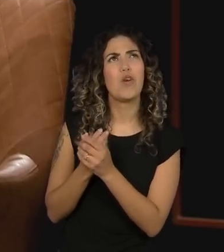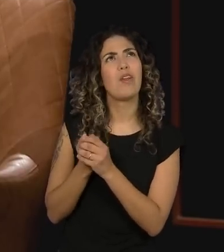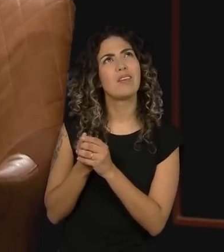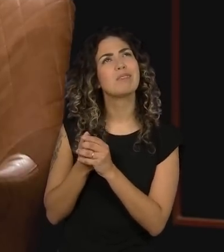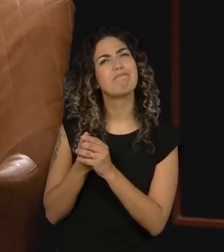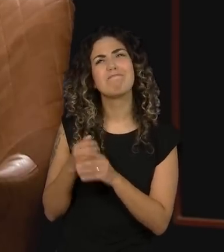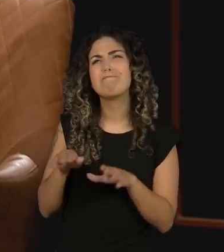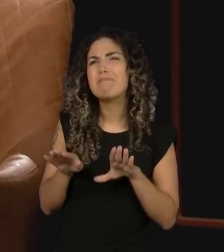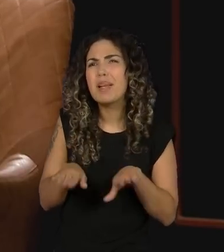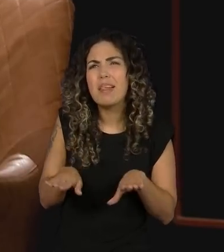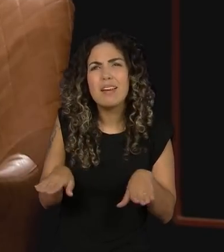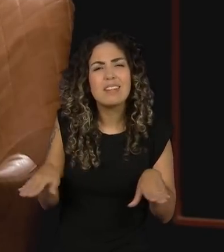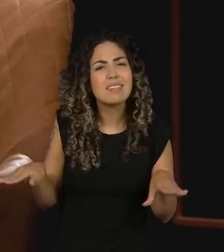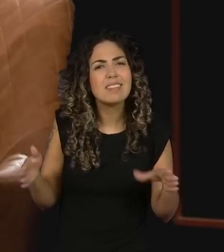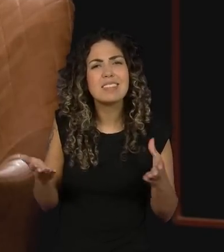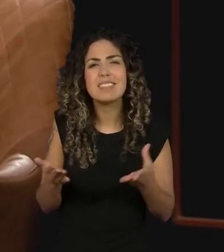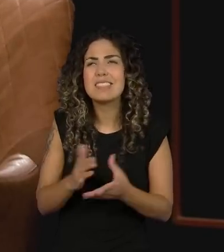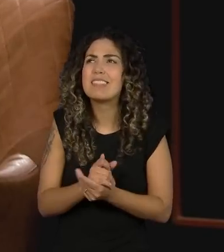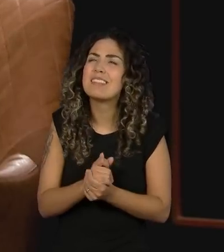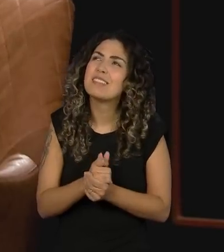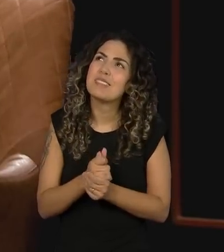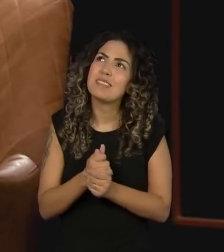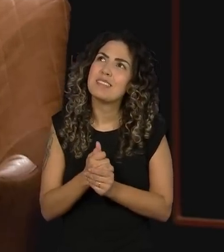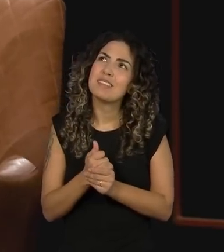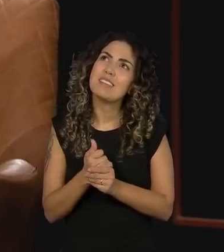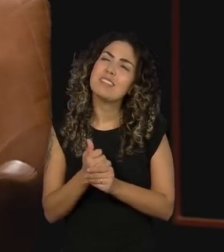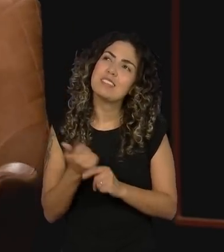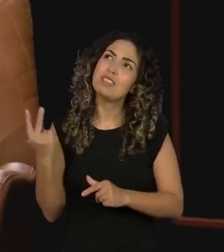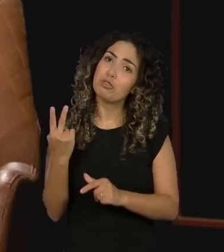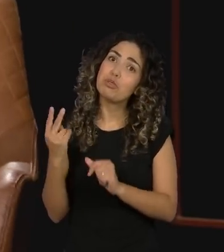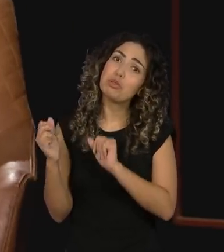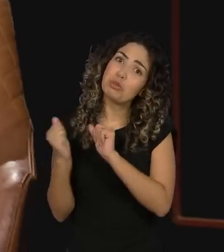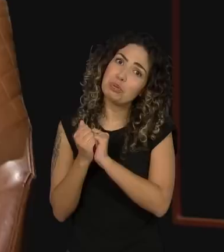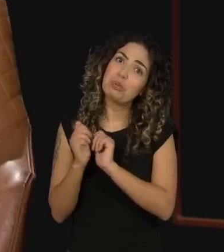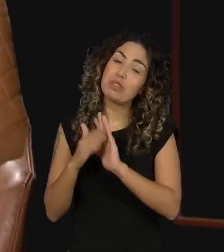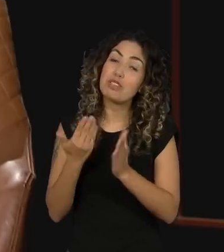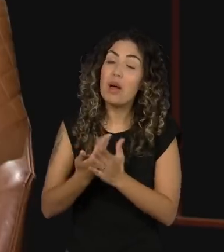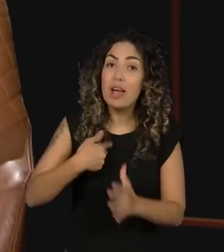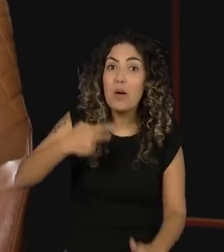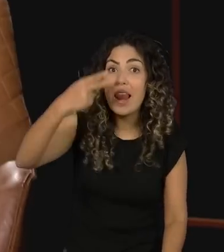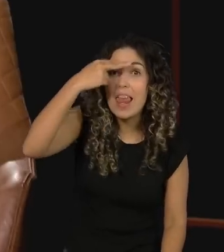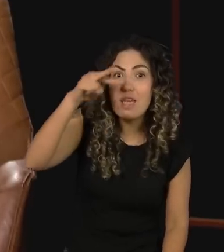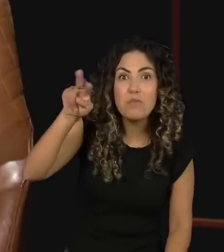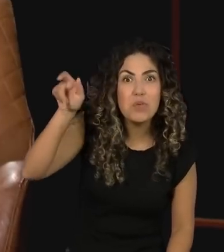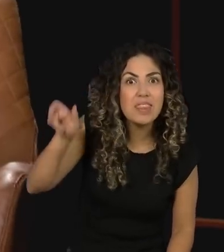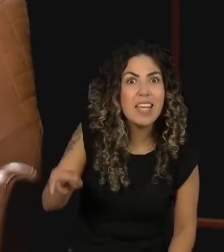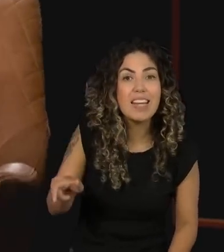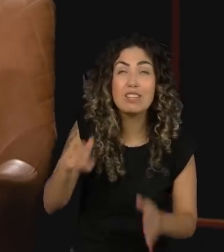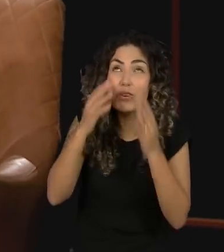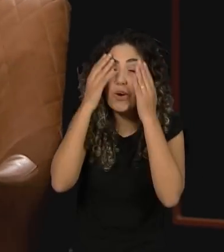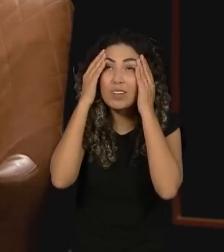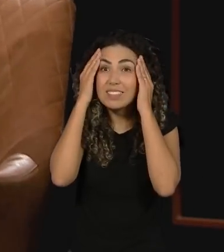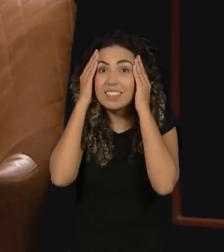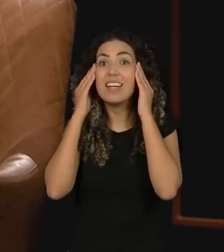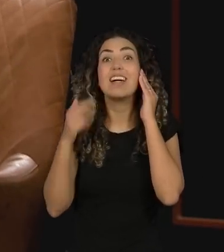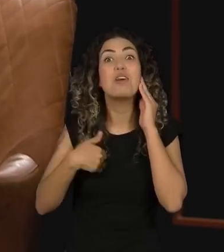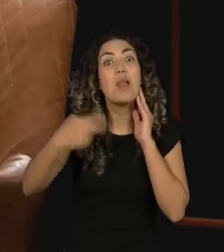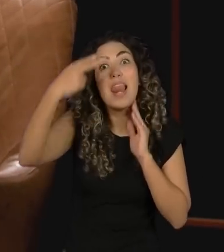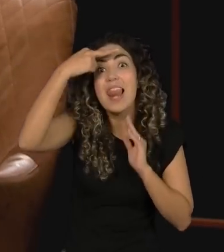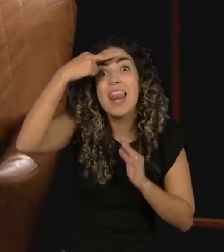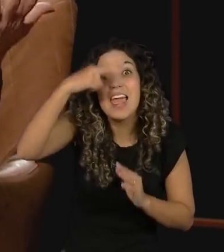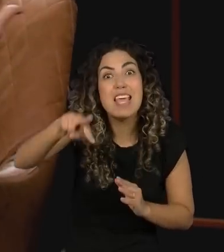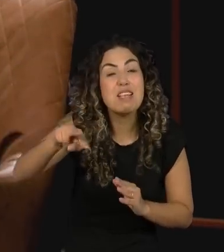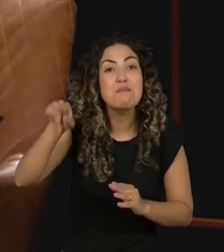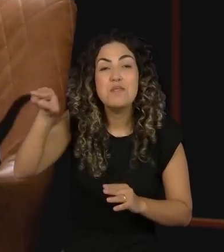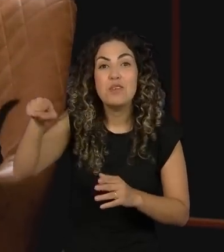crianças, no Eliezer Steinberg. Lembro dele total, jogando futebol